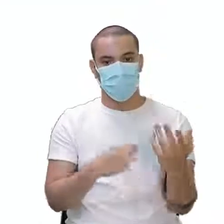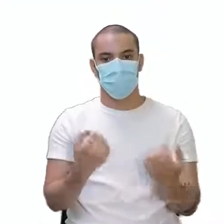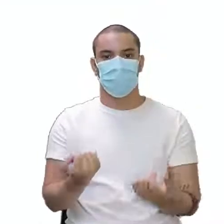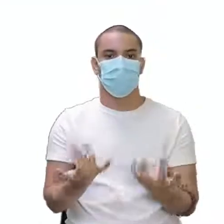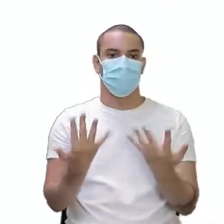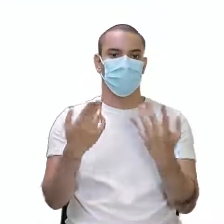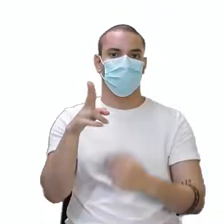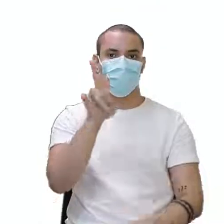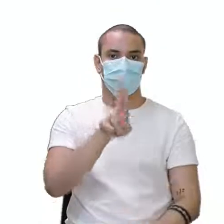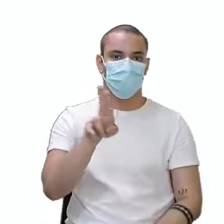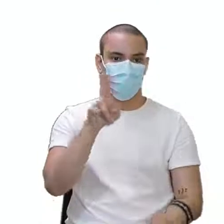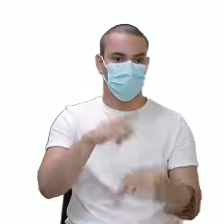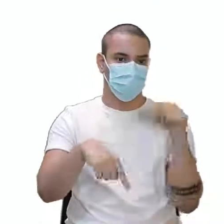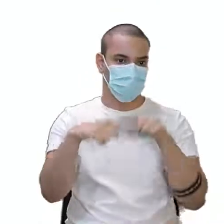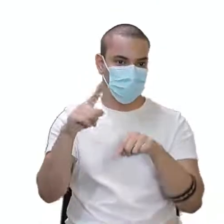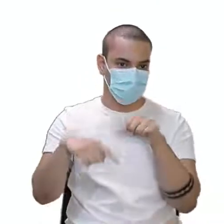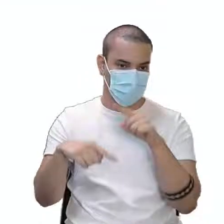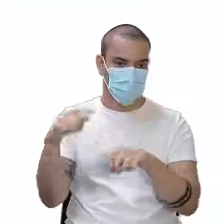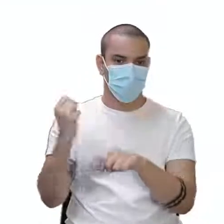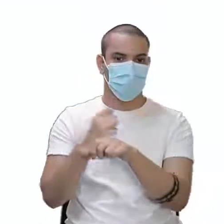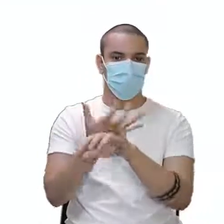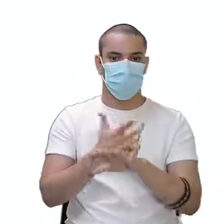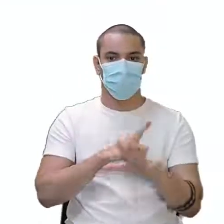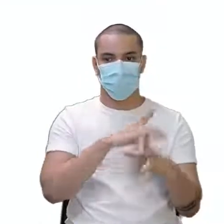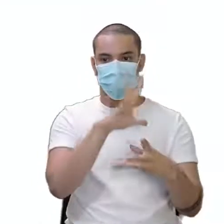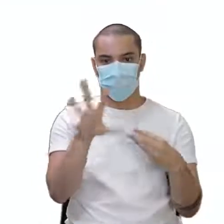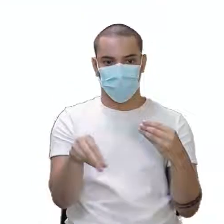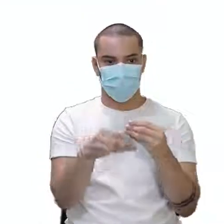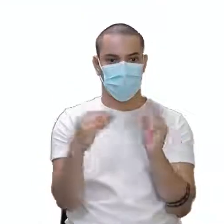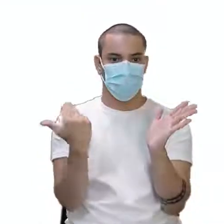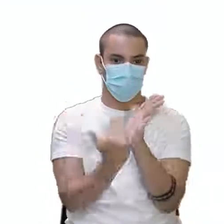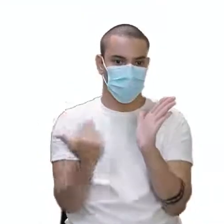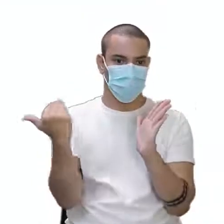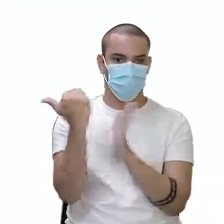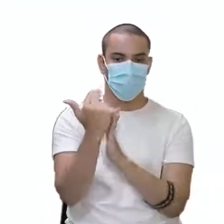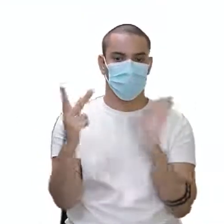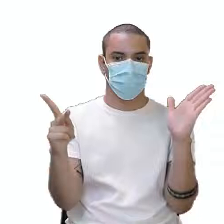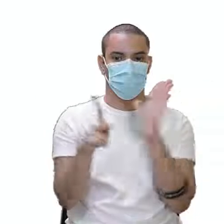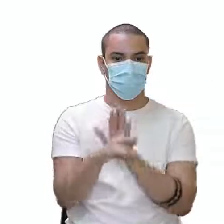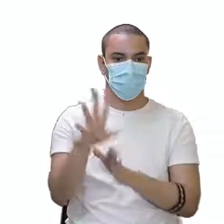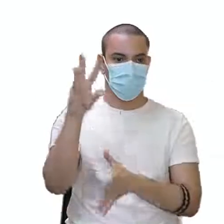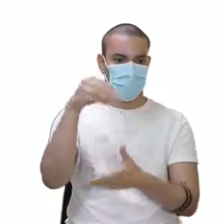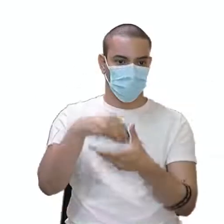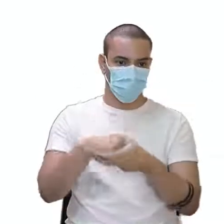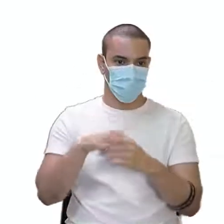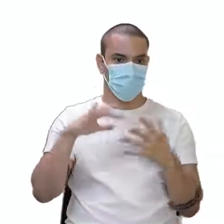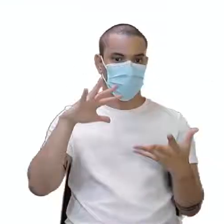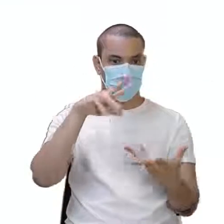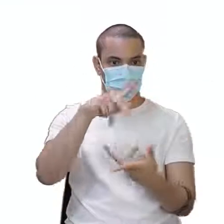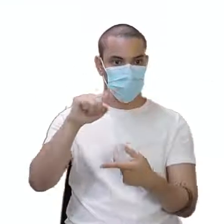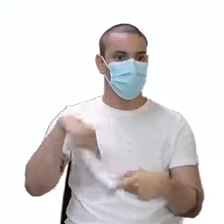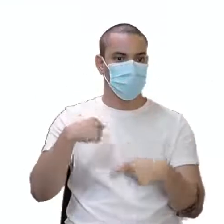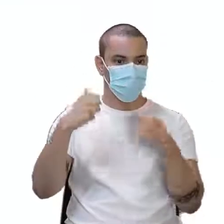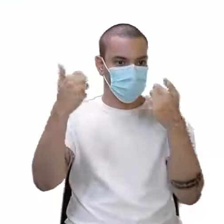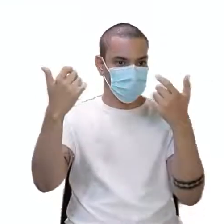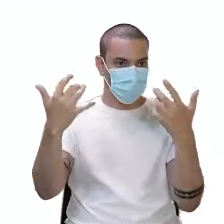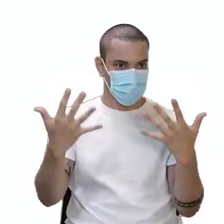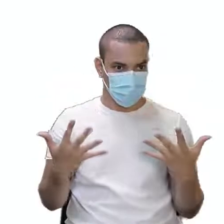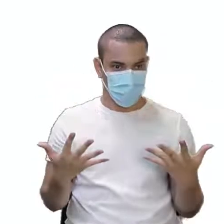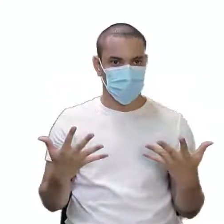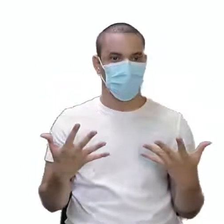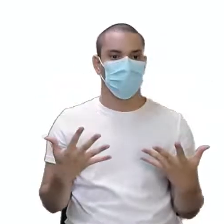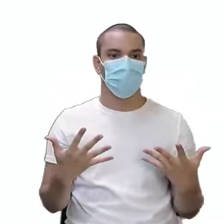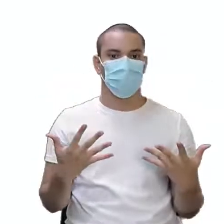o uso de combustíveis fósseis tem contribuído para aumentar sua concentração na atmosfera. Isso a gente falou, né? Que é